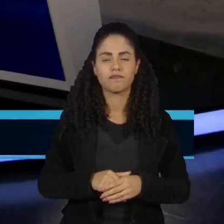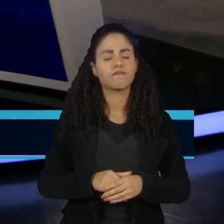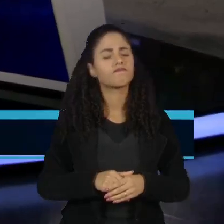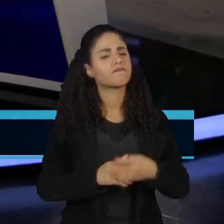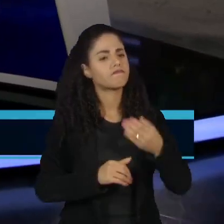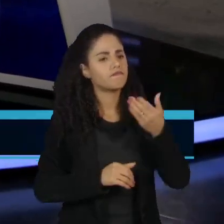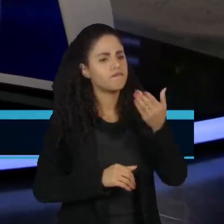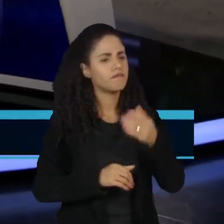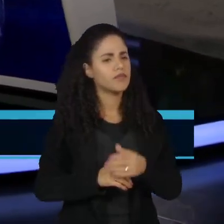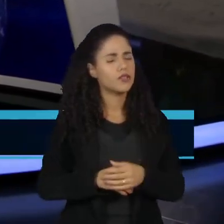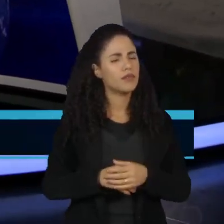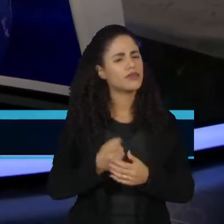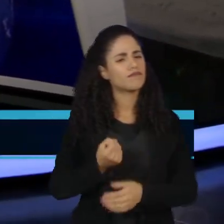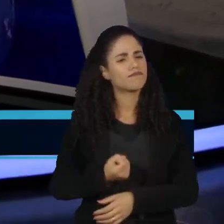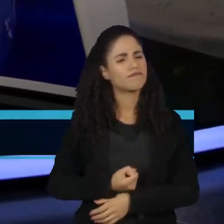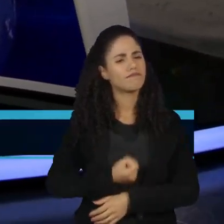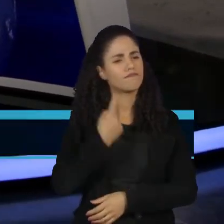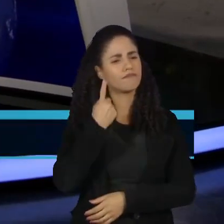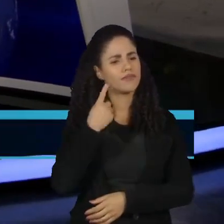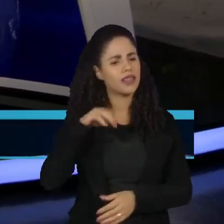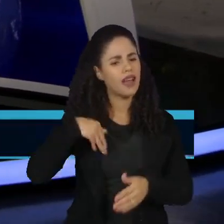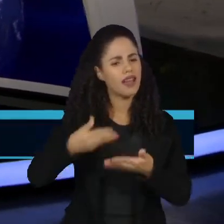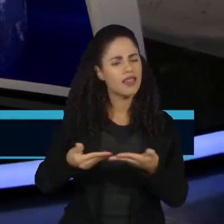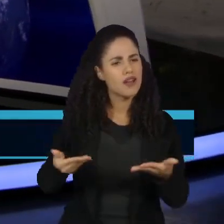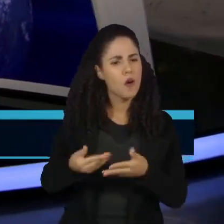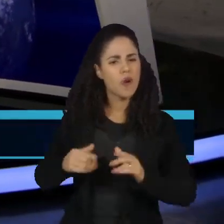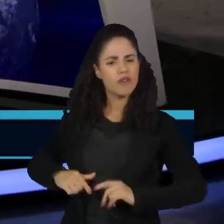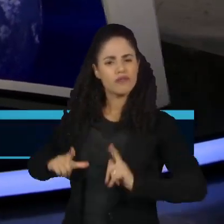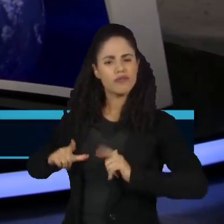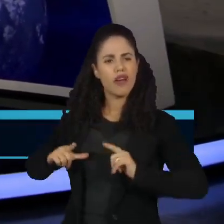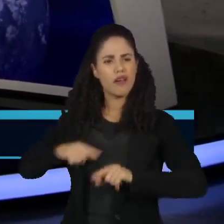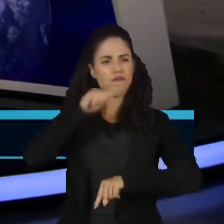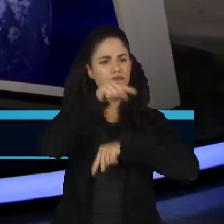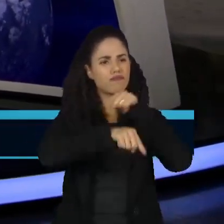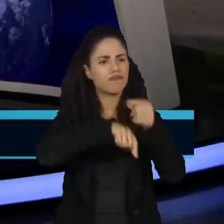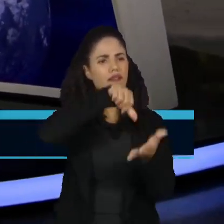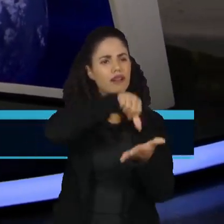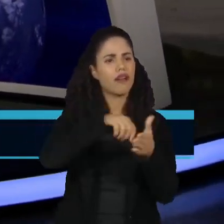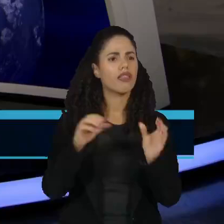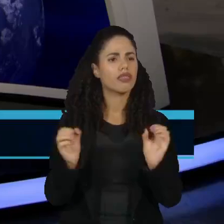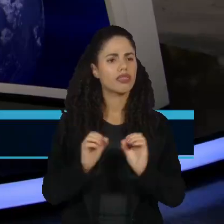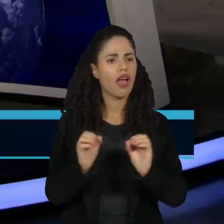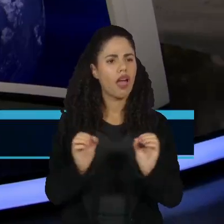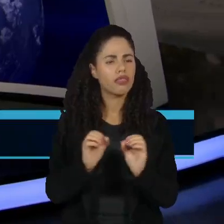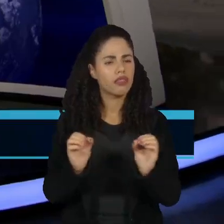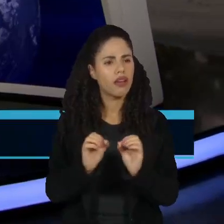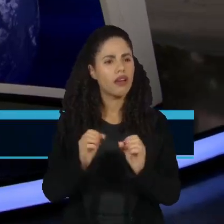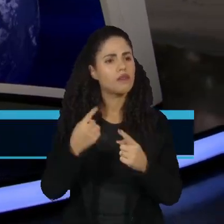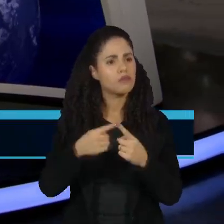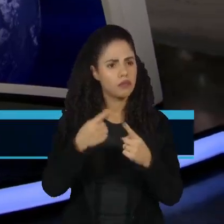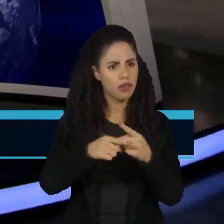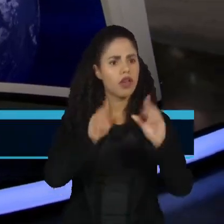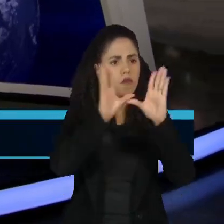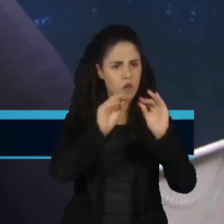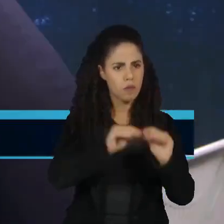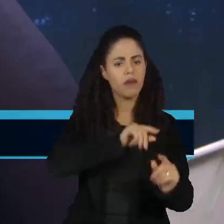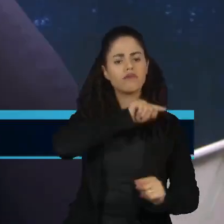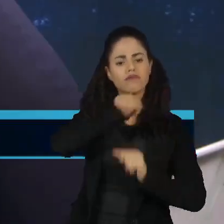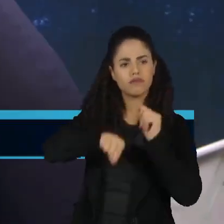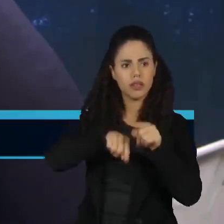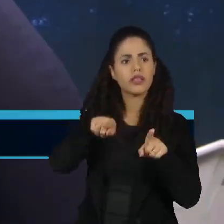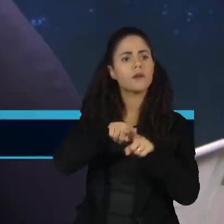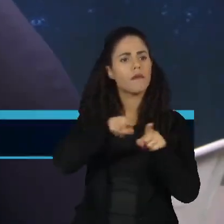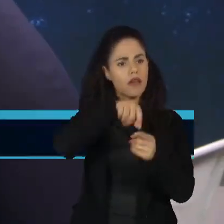Maurício, não causa estranheza o fato de que até agora Israel não atacou o Irã após essa chuva de mísseis iranianos lançados contra o